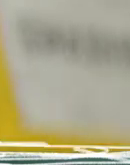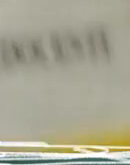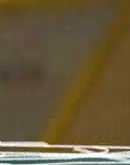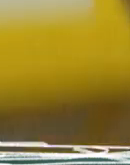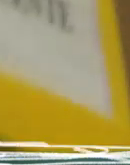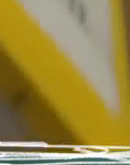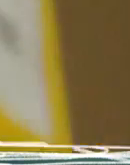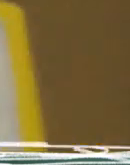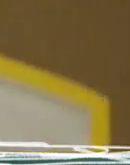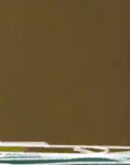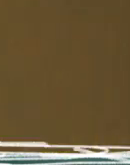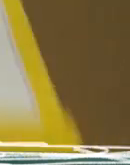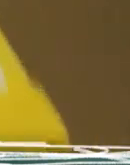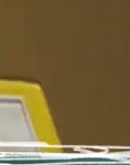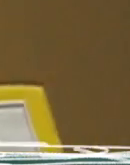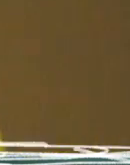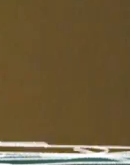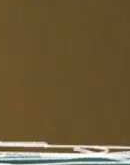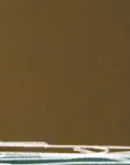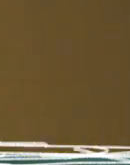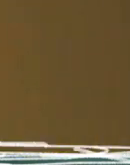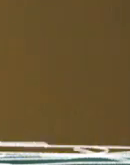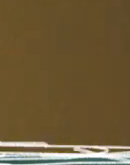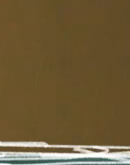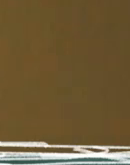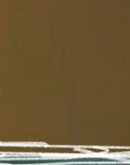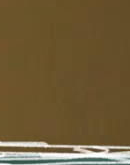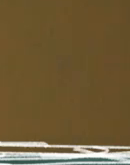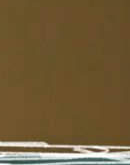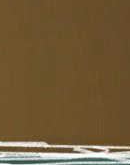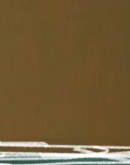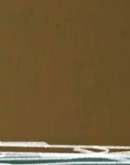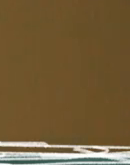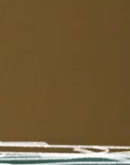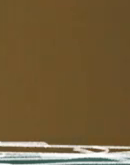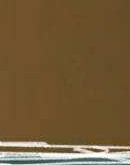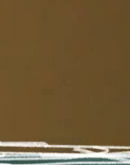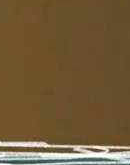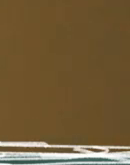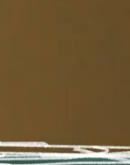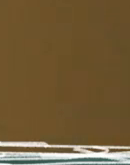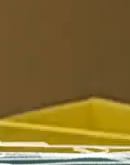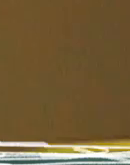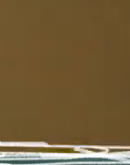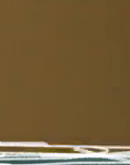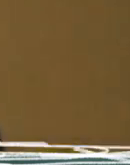É, 9:30. Vai fazer mais 40 minutos. Mais 40 minutos. Aí depois do encerramento.